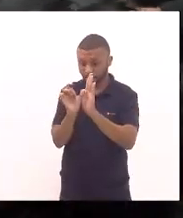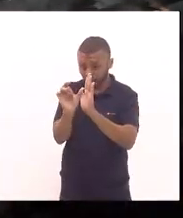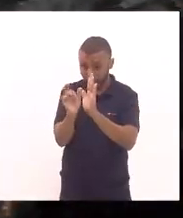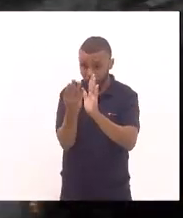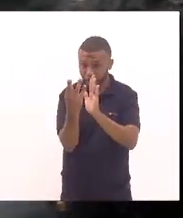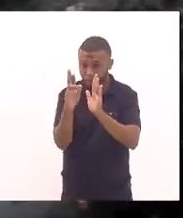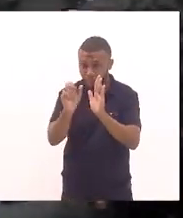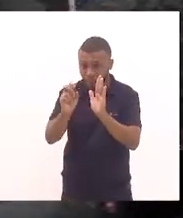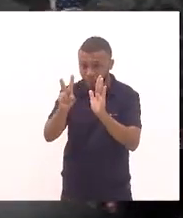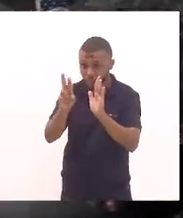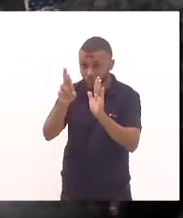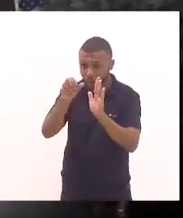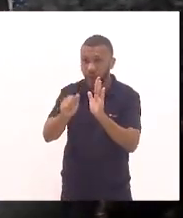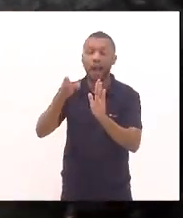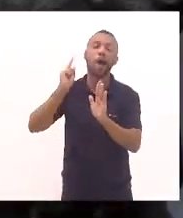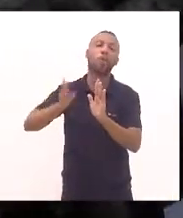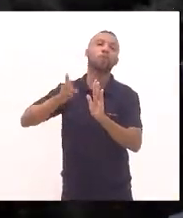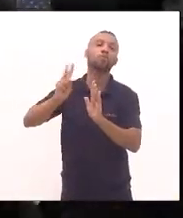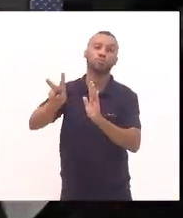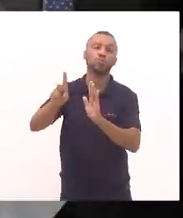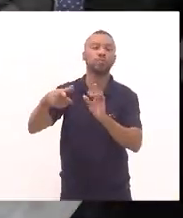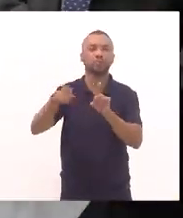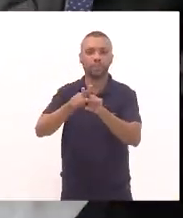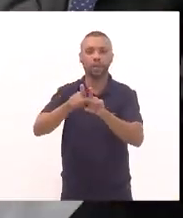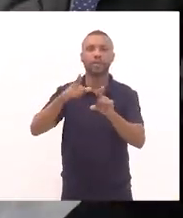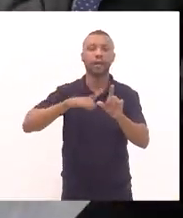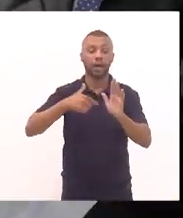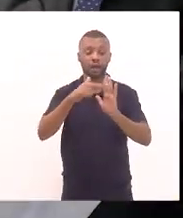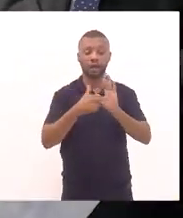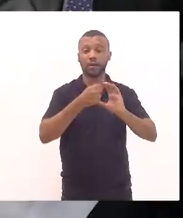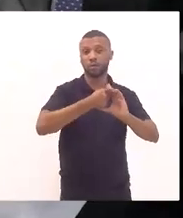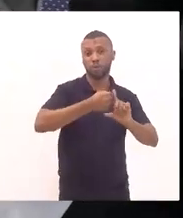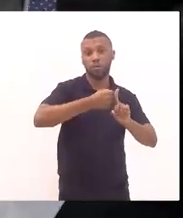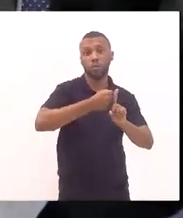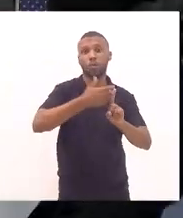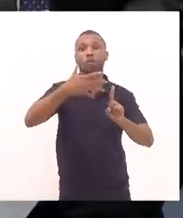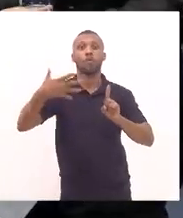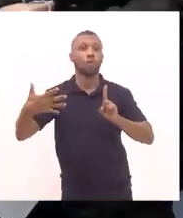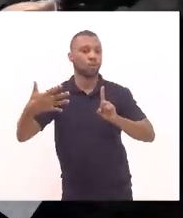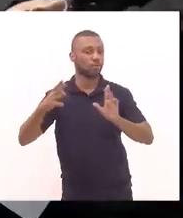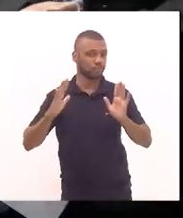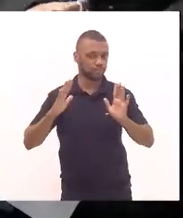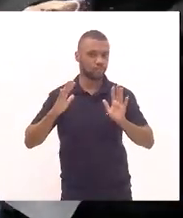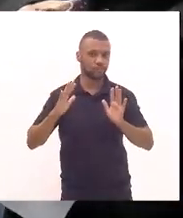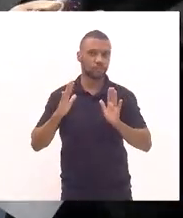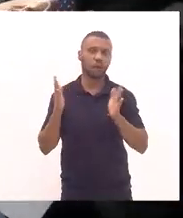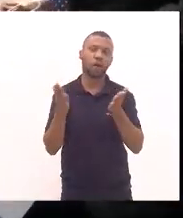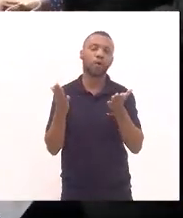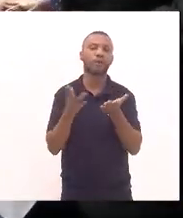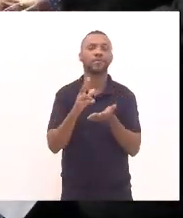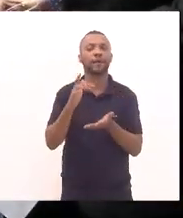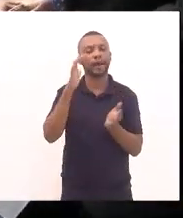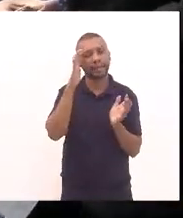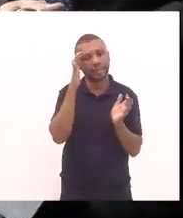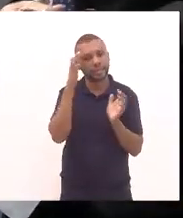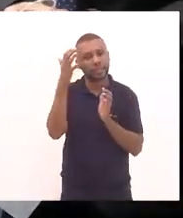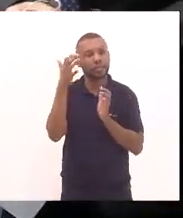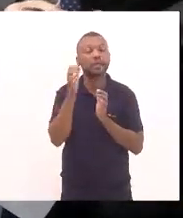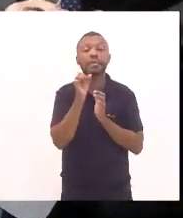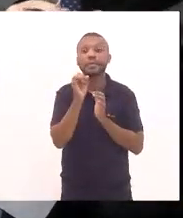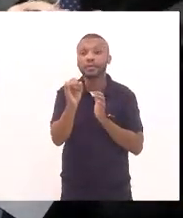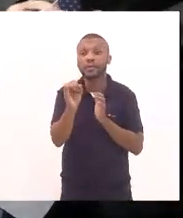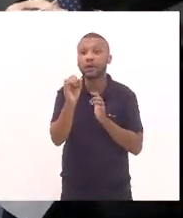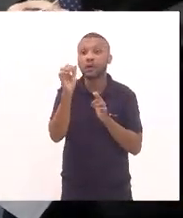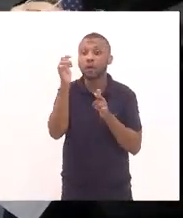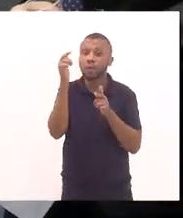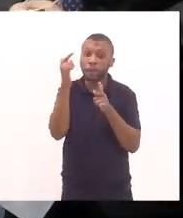mantendo a palavra bravura, estendendo os critérios, mas mantendo a palavra bravura. Agora, vamos decidir se a questão não vai